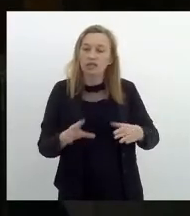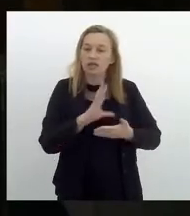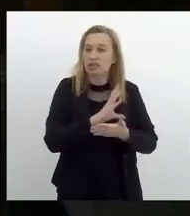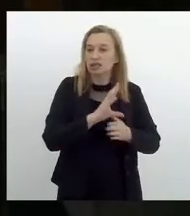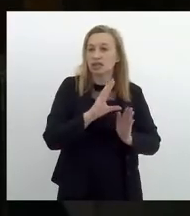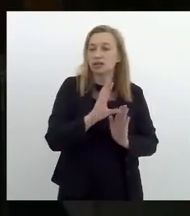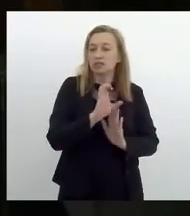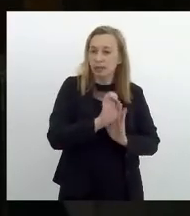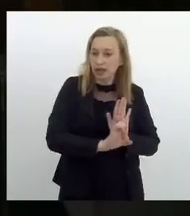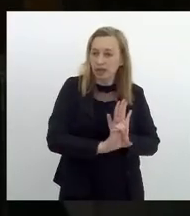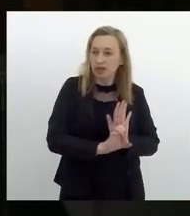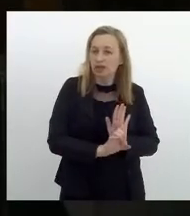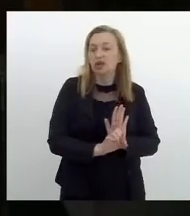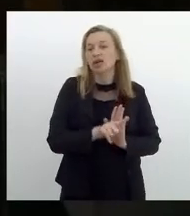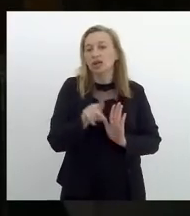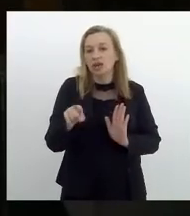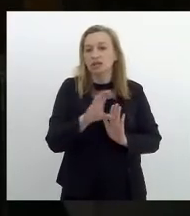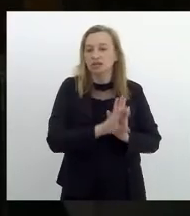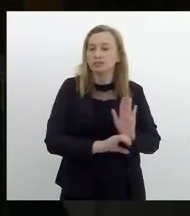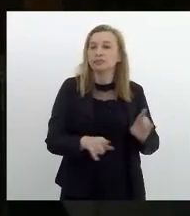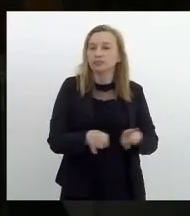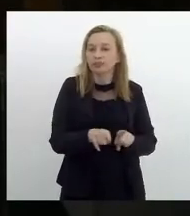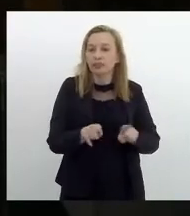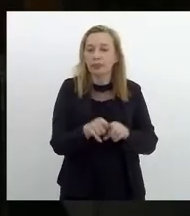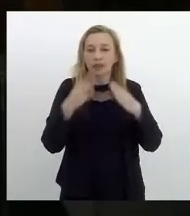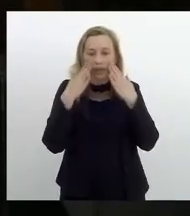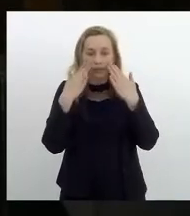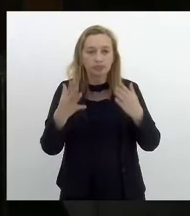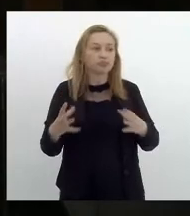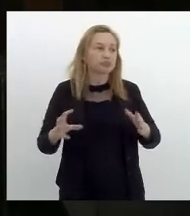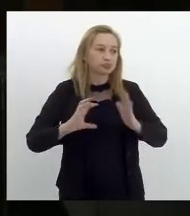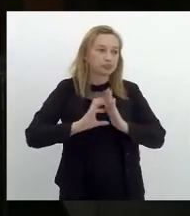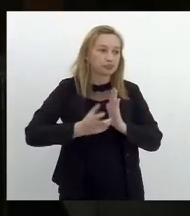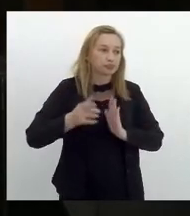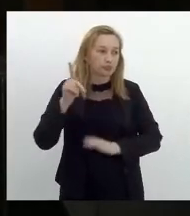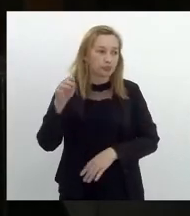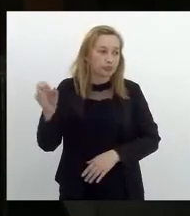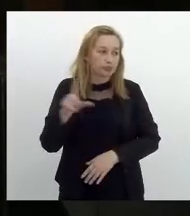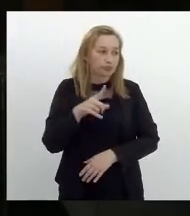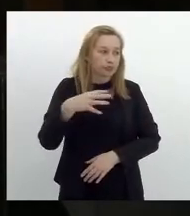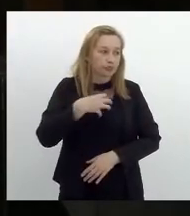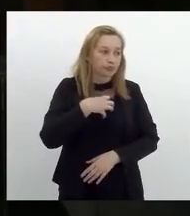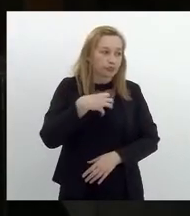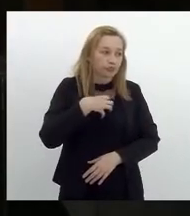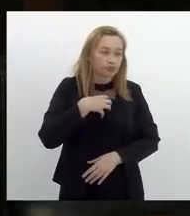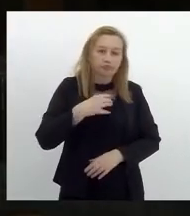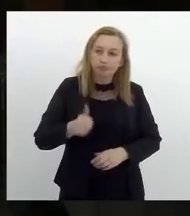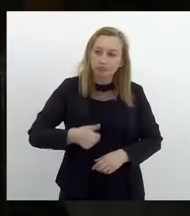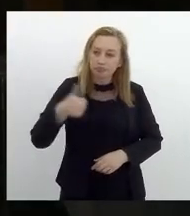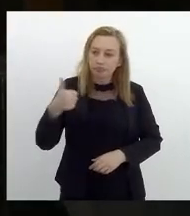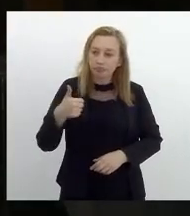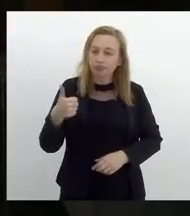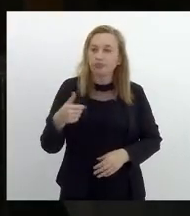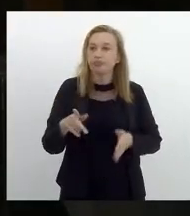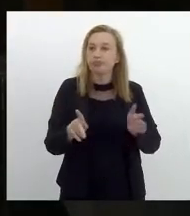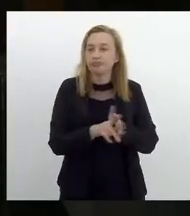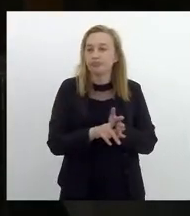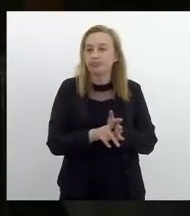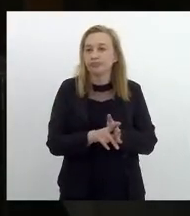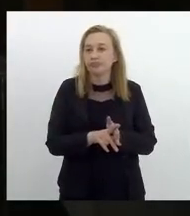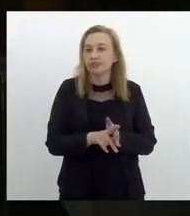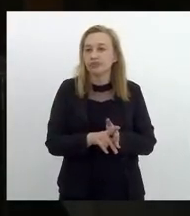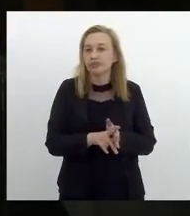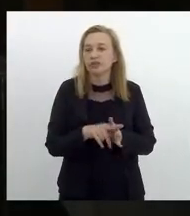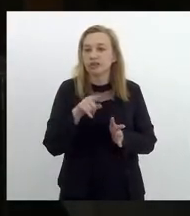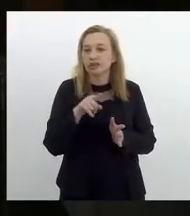nosso parecer, e essas emendas também foram apresentadas pela bancada do PSOL, no sentido de aprimorar um pouco o projeto para